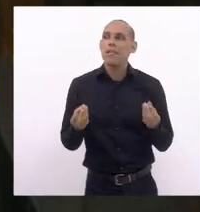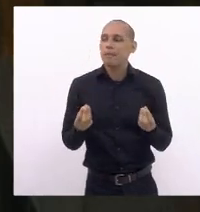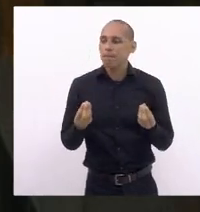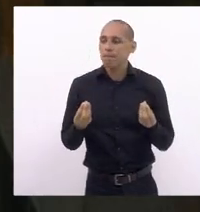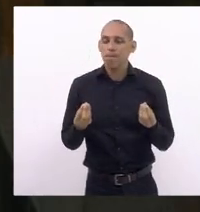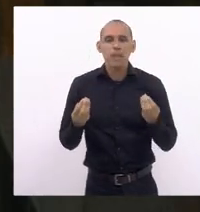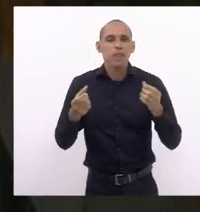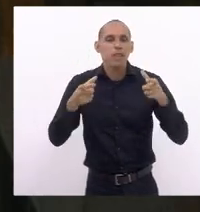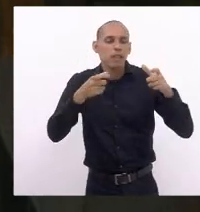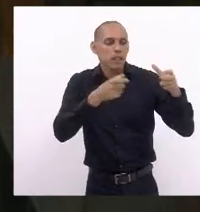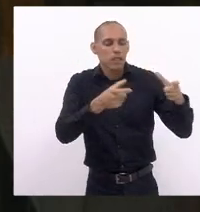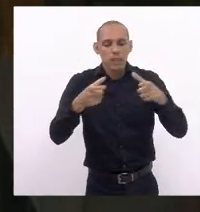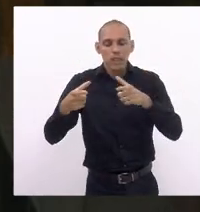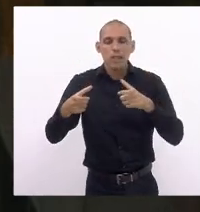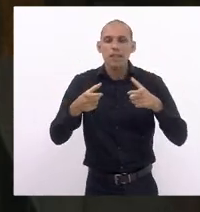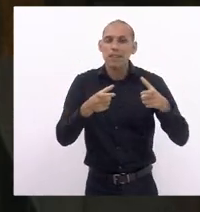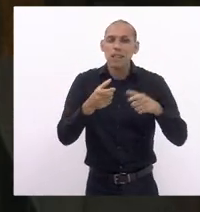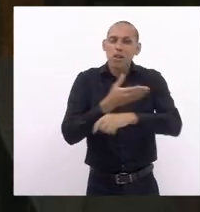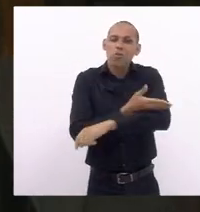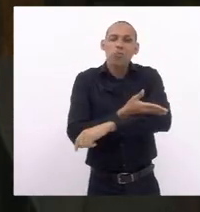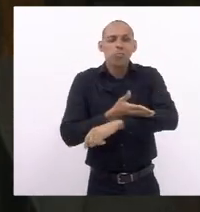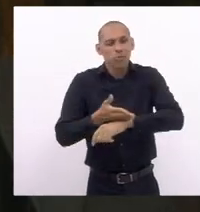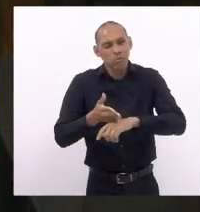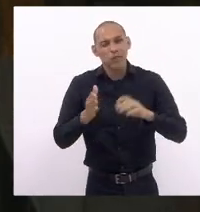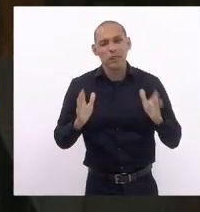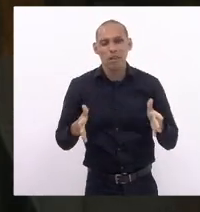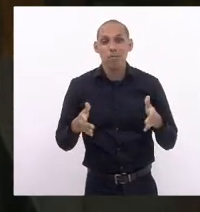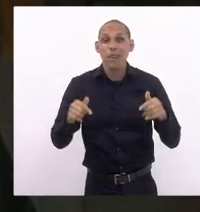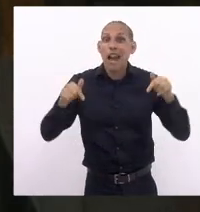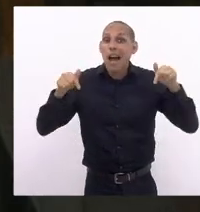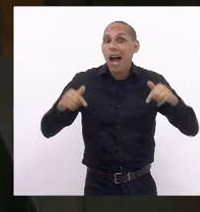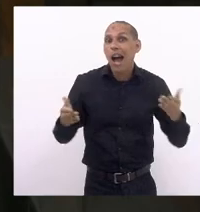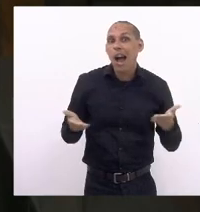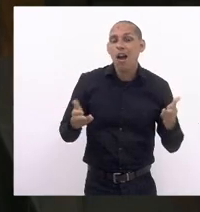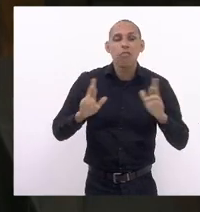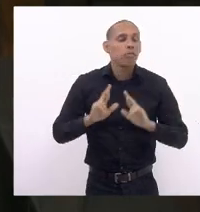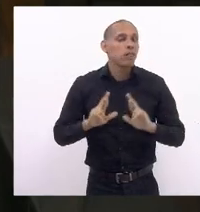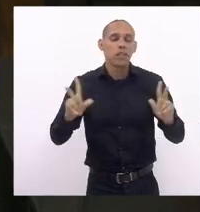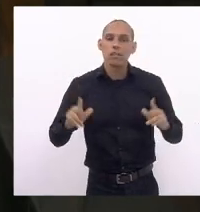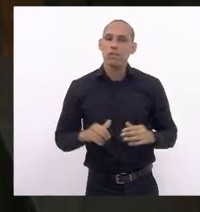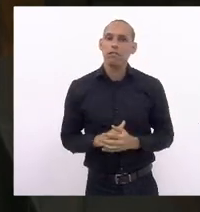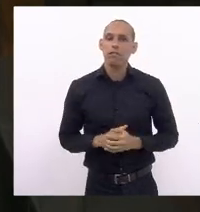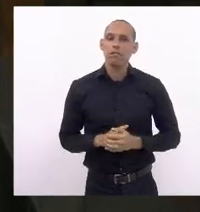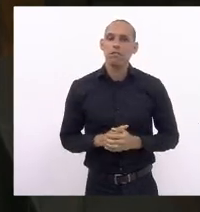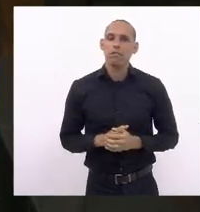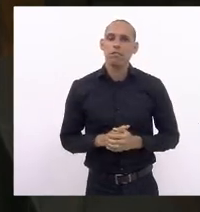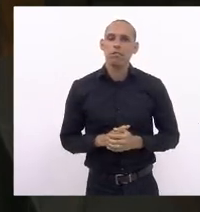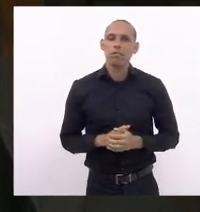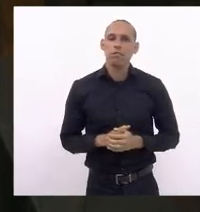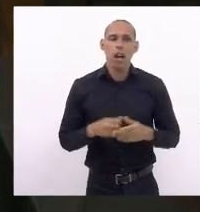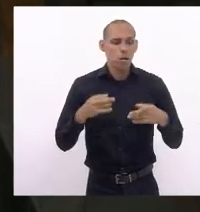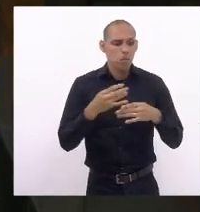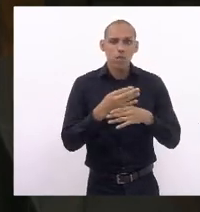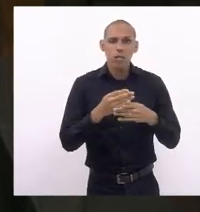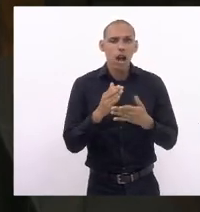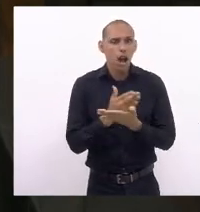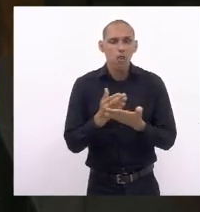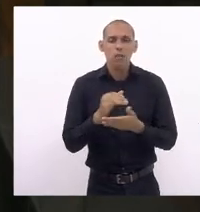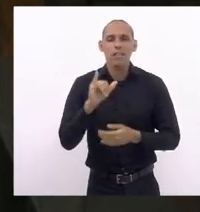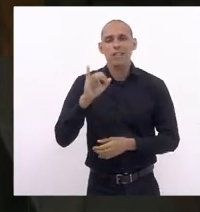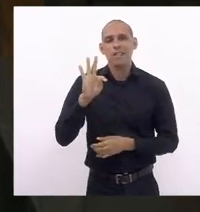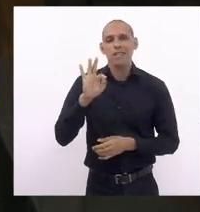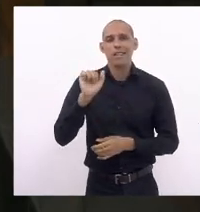região e os municípios já estão acostumados. Esse ano foi diferente de tudo. Teve municípios como